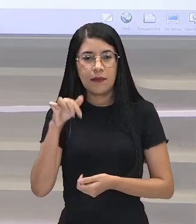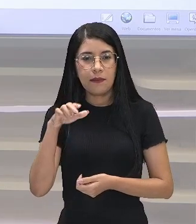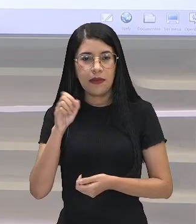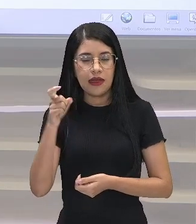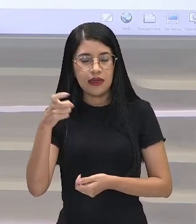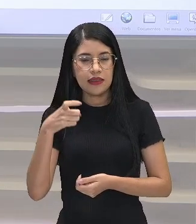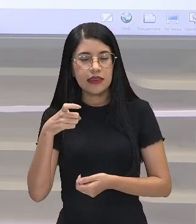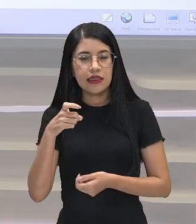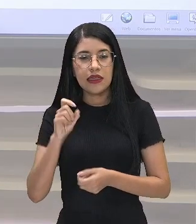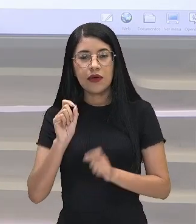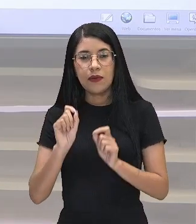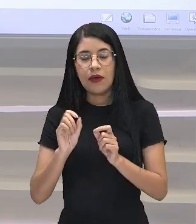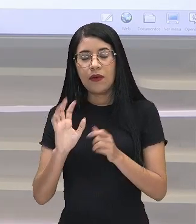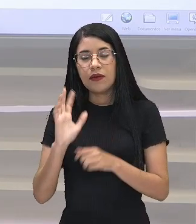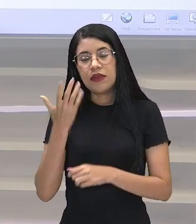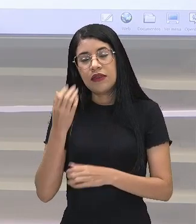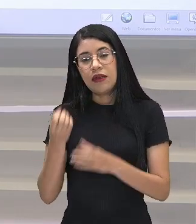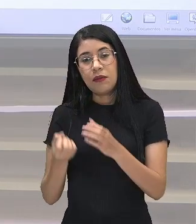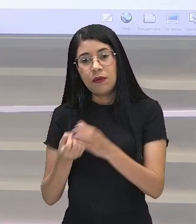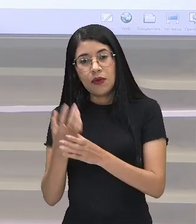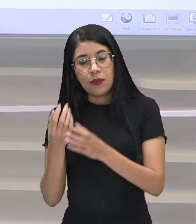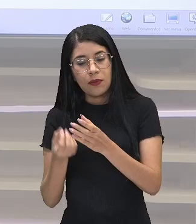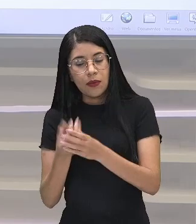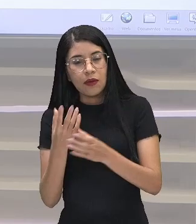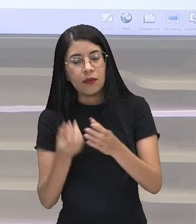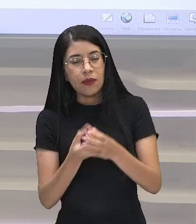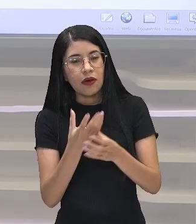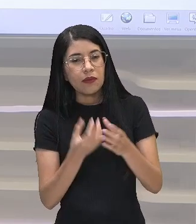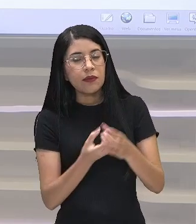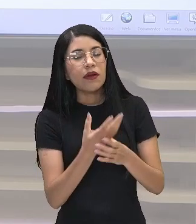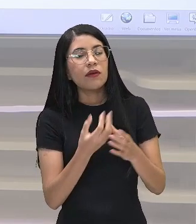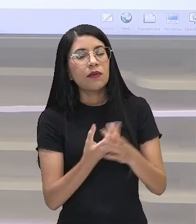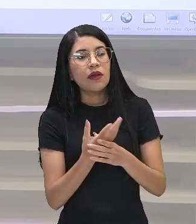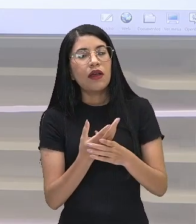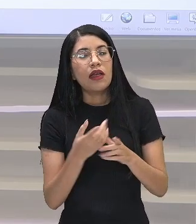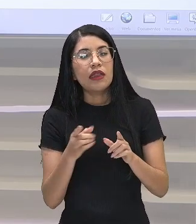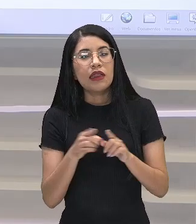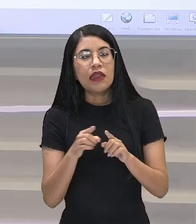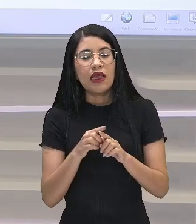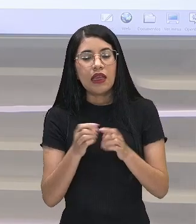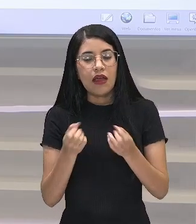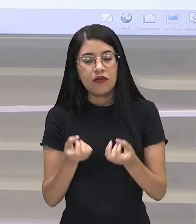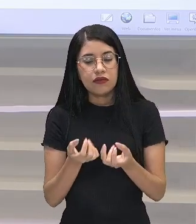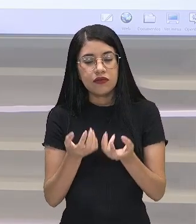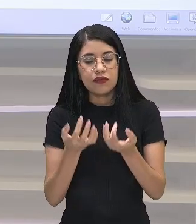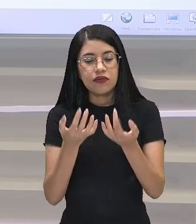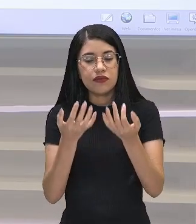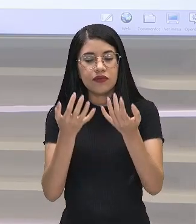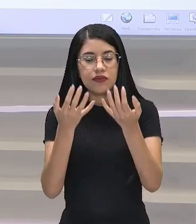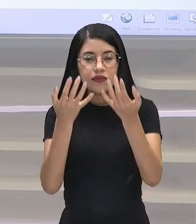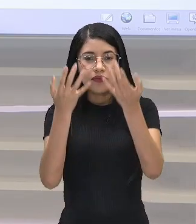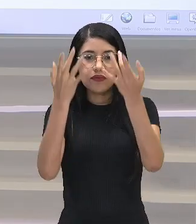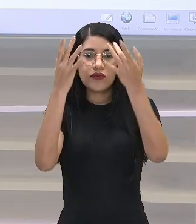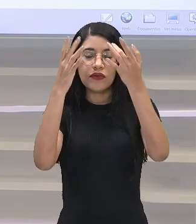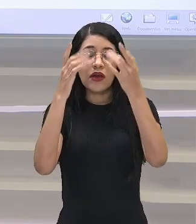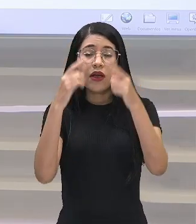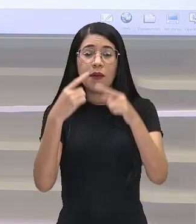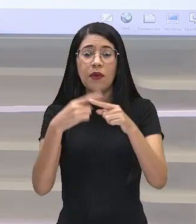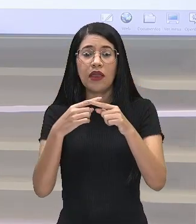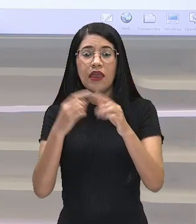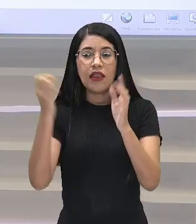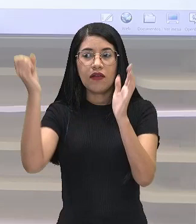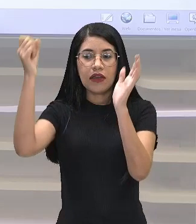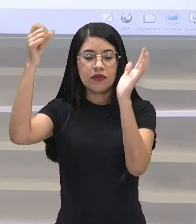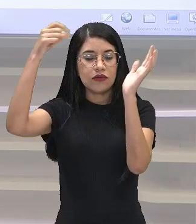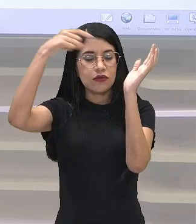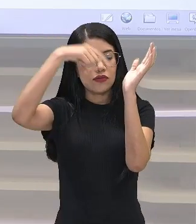elas produzem uma grande quantidade de evapotranspiração porque elas respiram. As